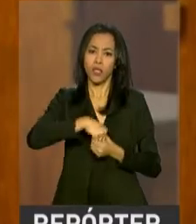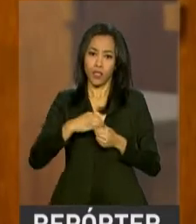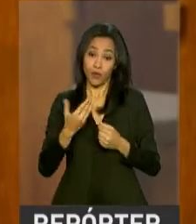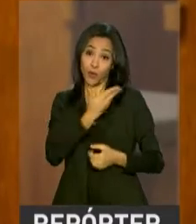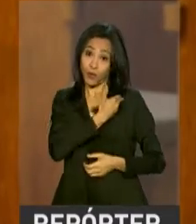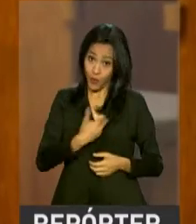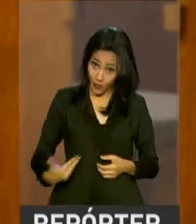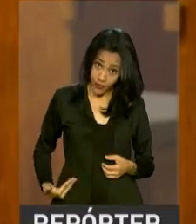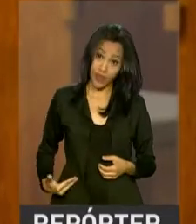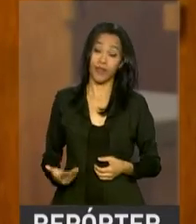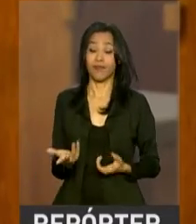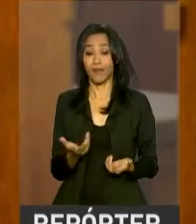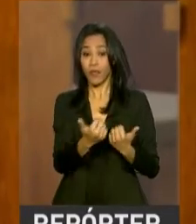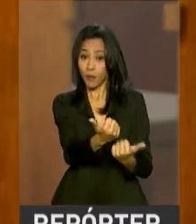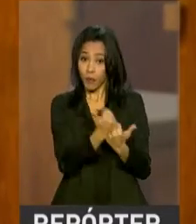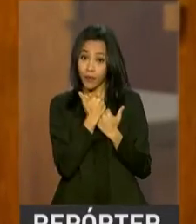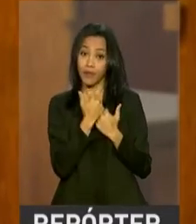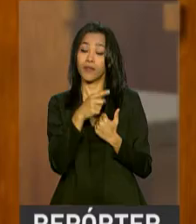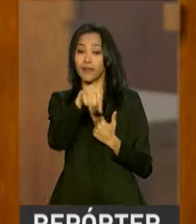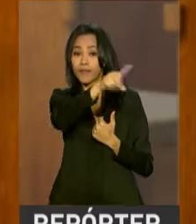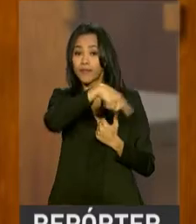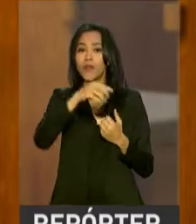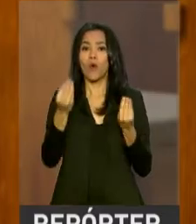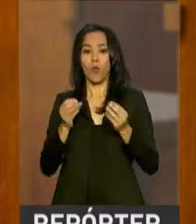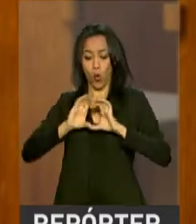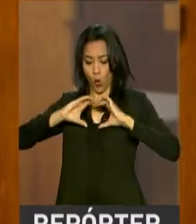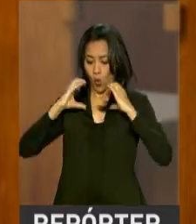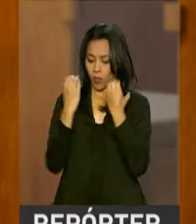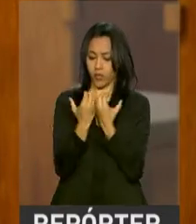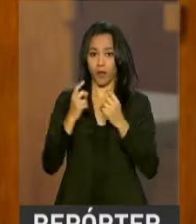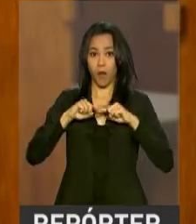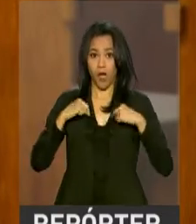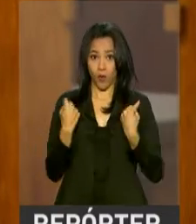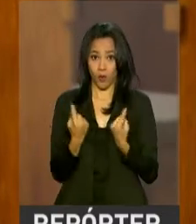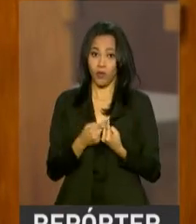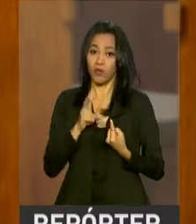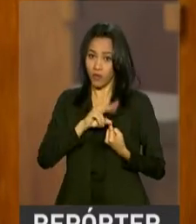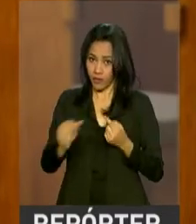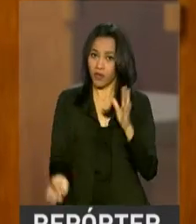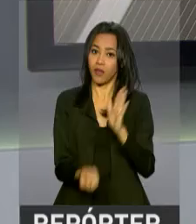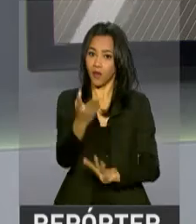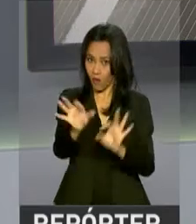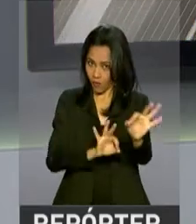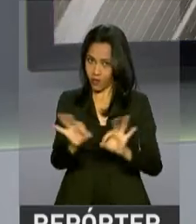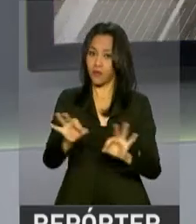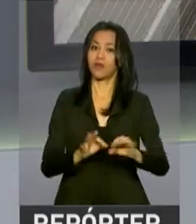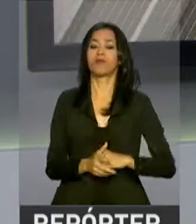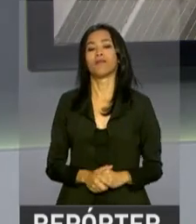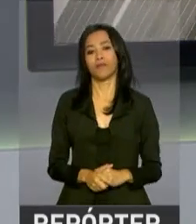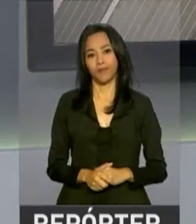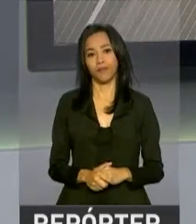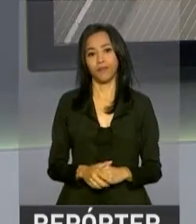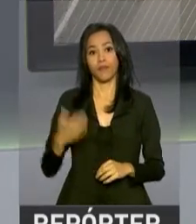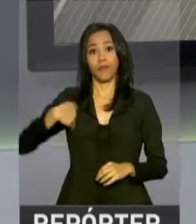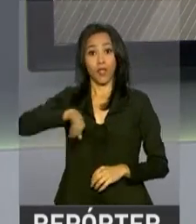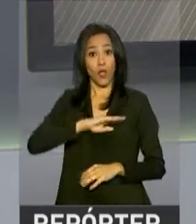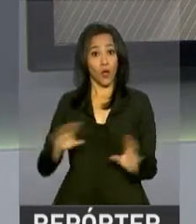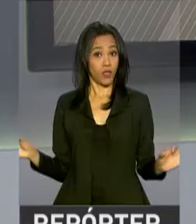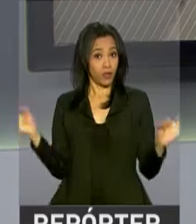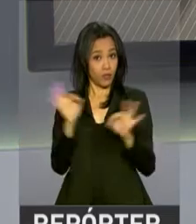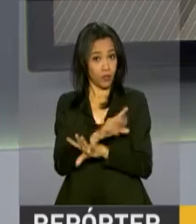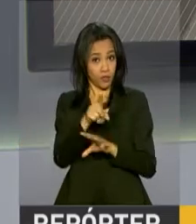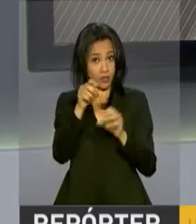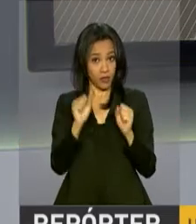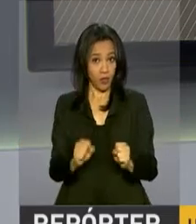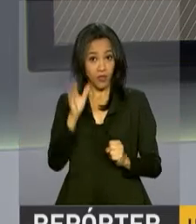extrativistas por meio de um comitê gestor que será instituído nós ficamos por aqui você